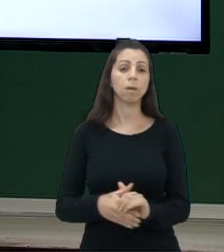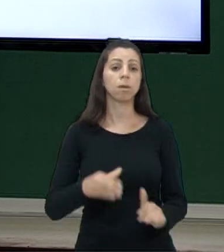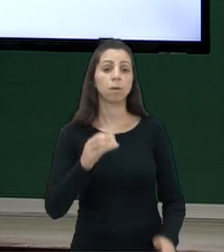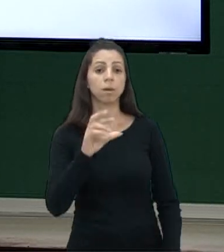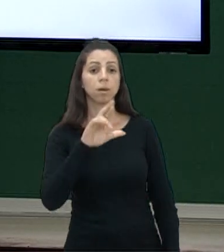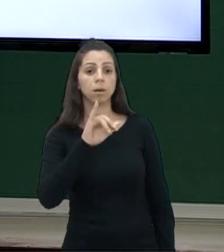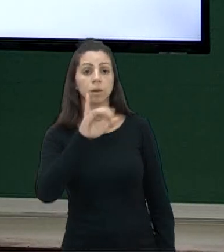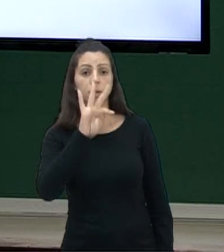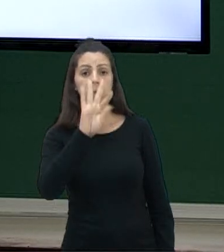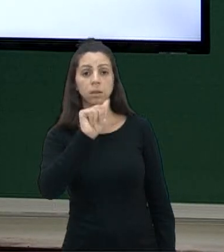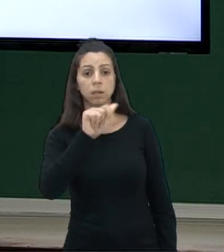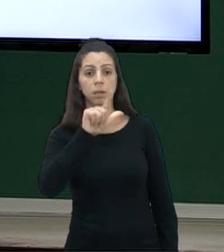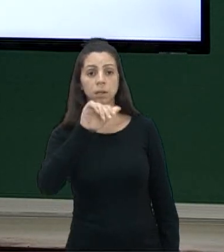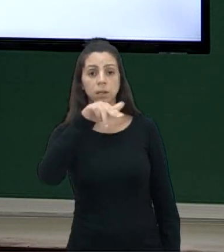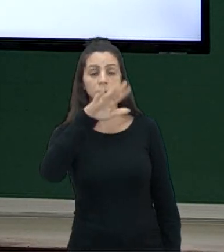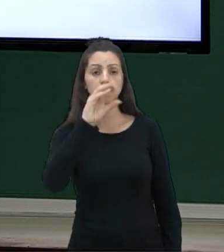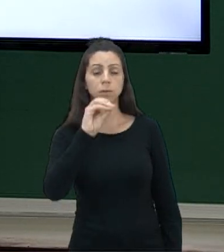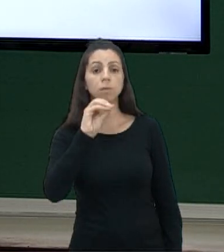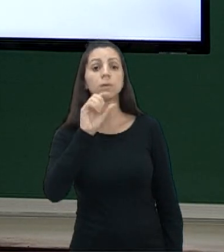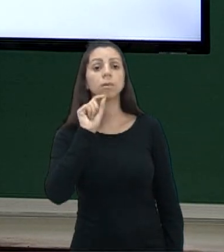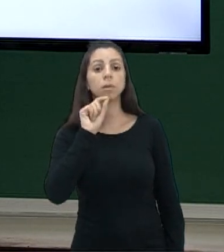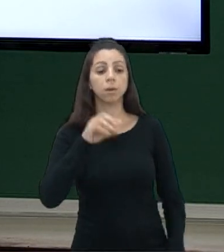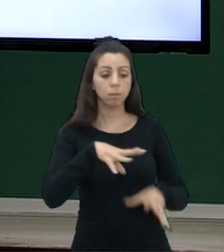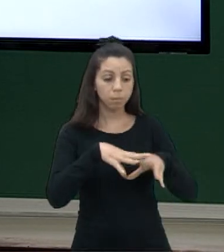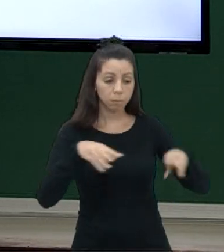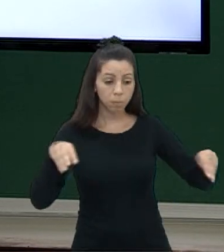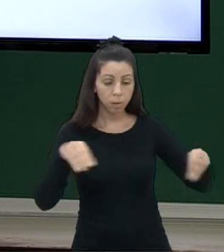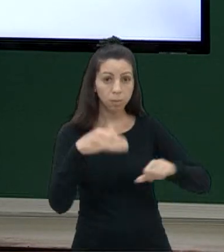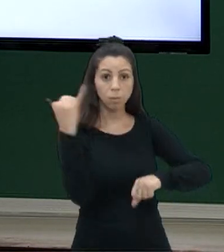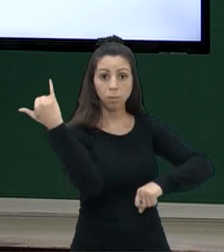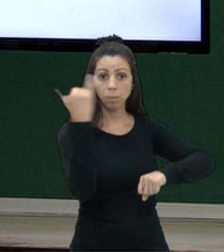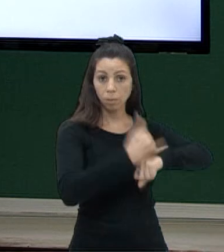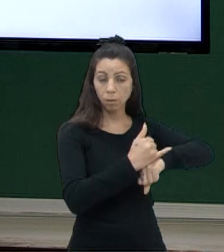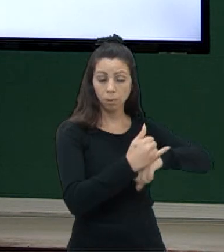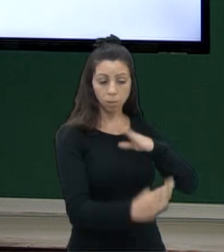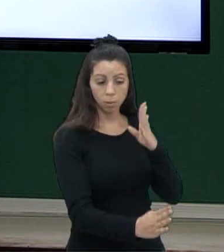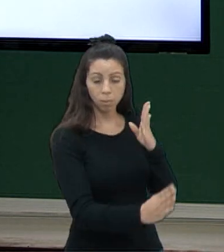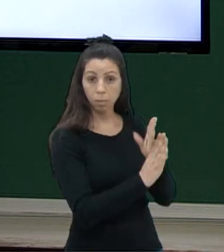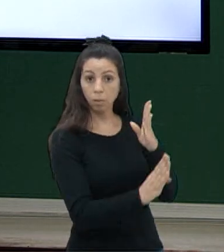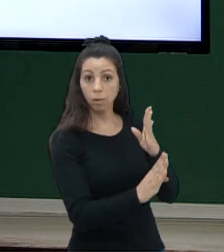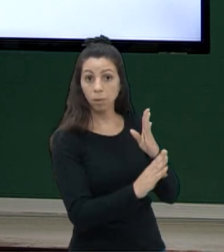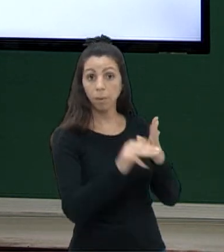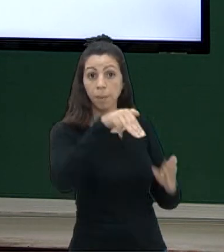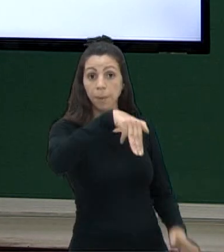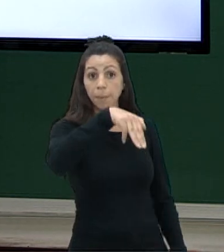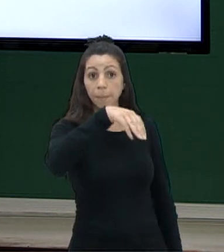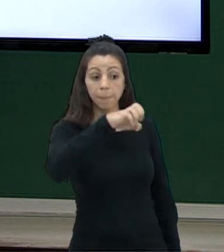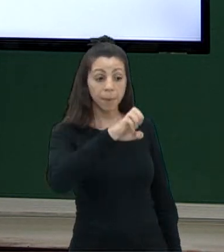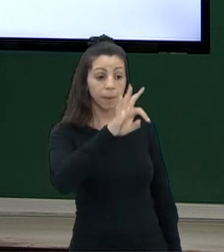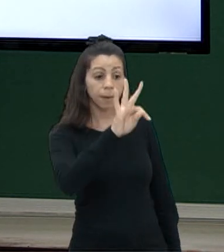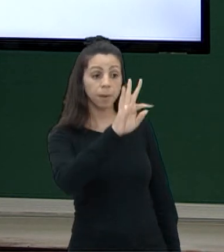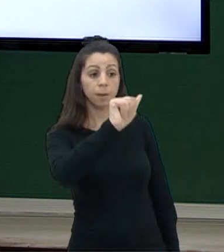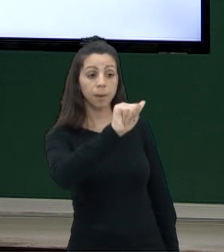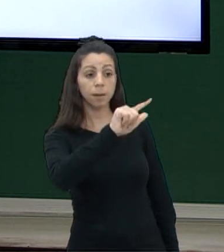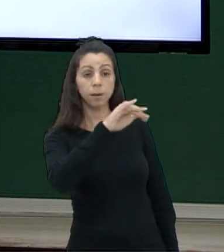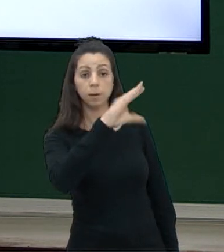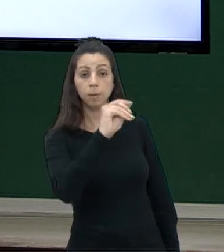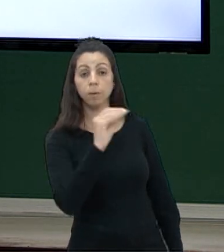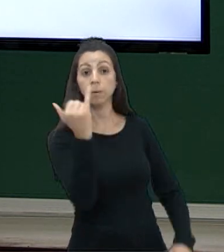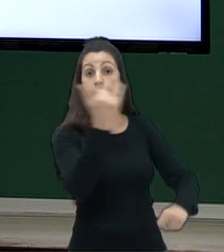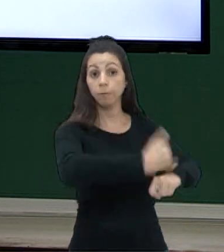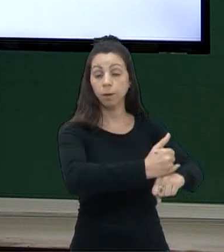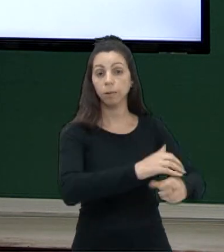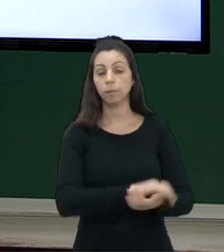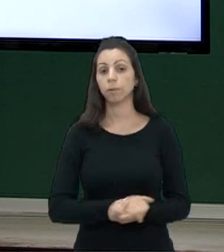nós temos predominantemente minerais ferrosos, minerais metálicos. Quando falamos em bacias